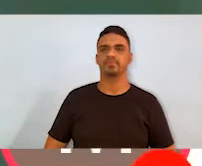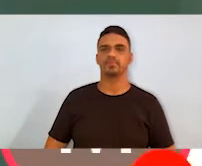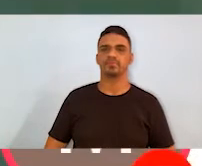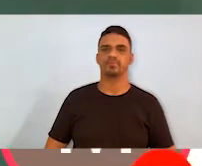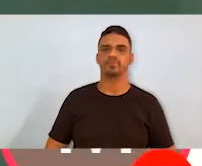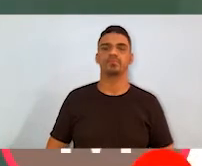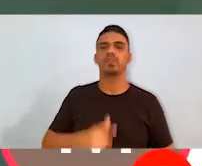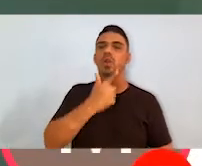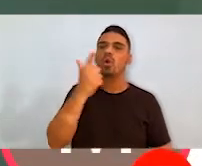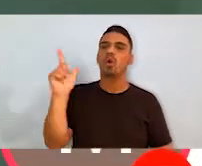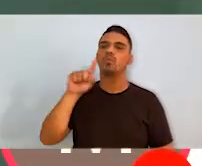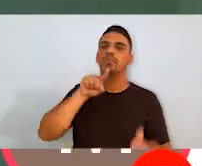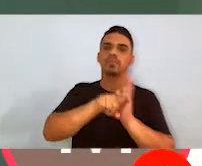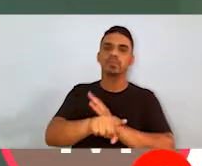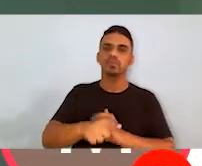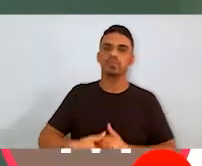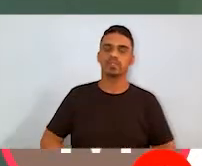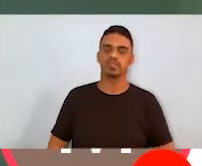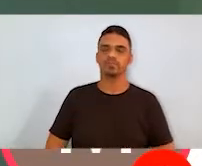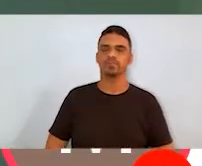Opa, apareceu aqui outra pergunta.